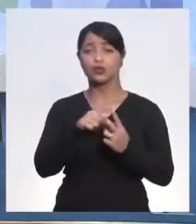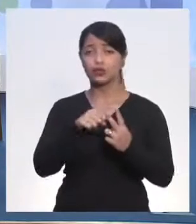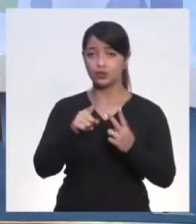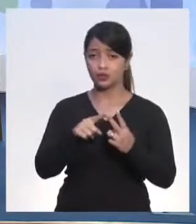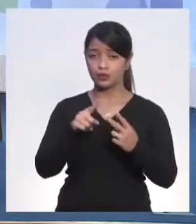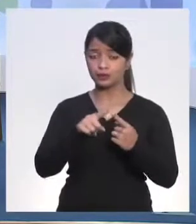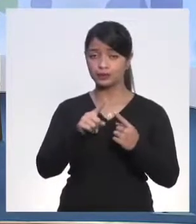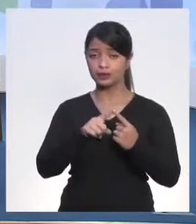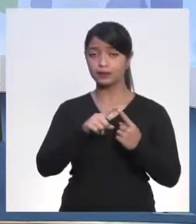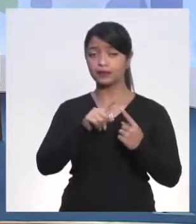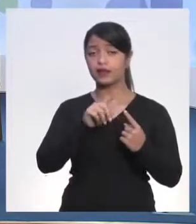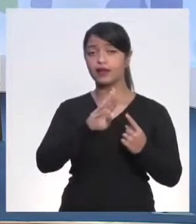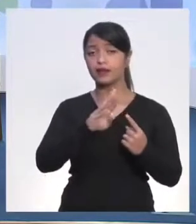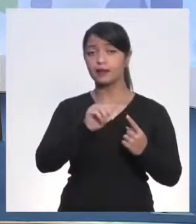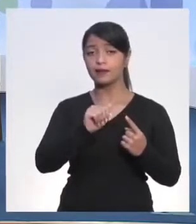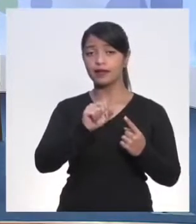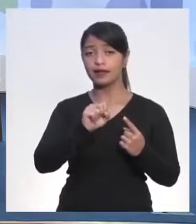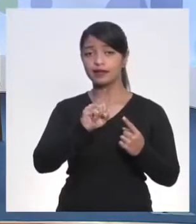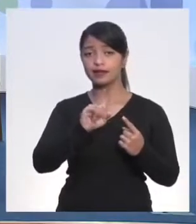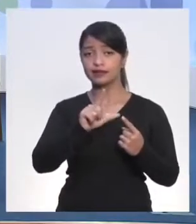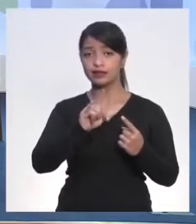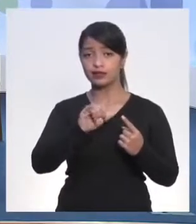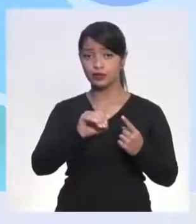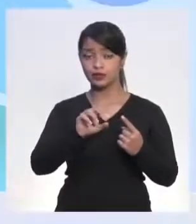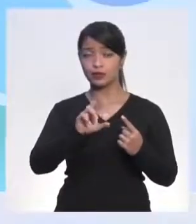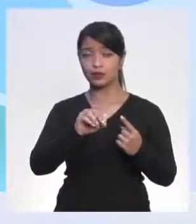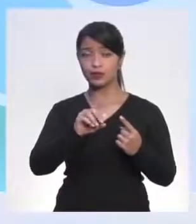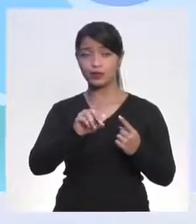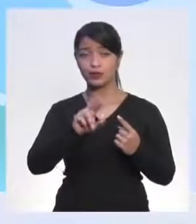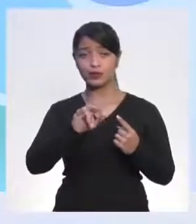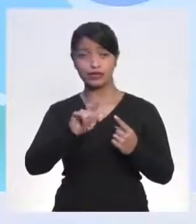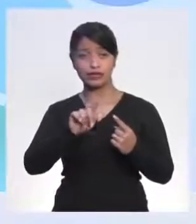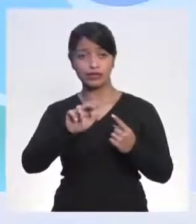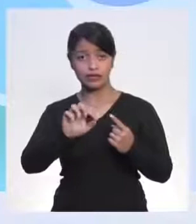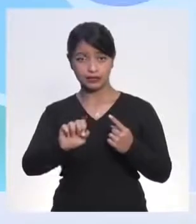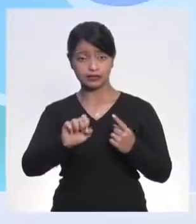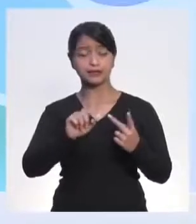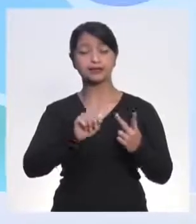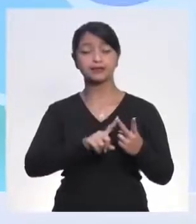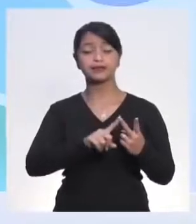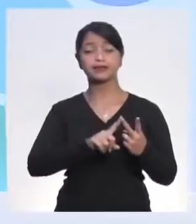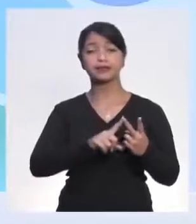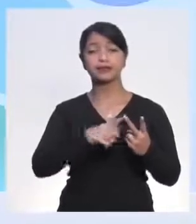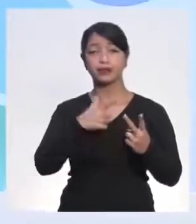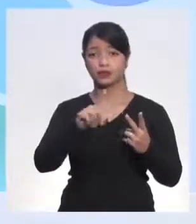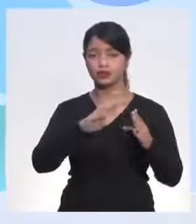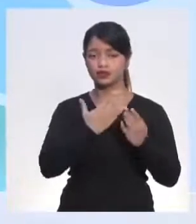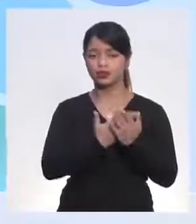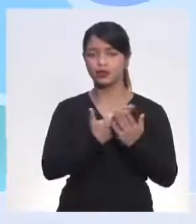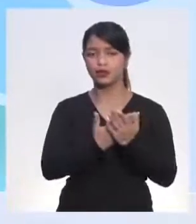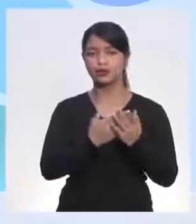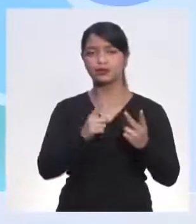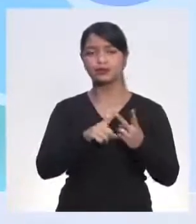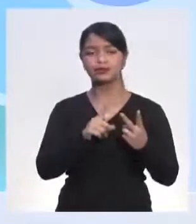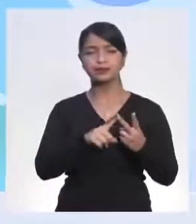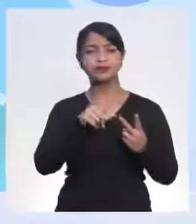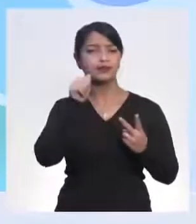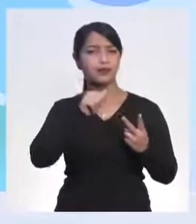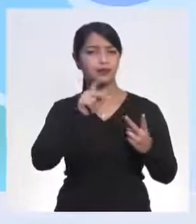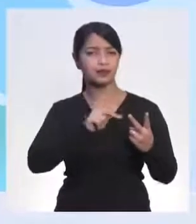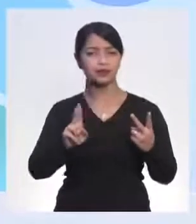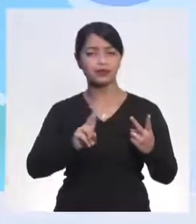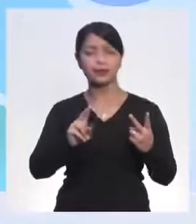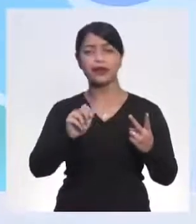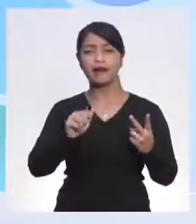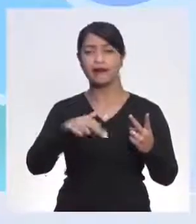Basílio Rodrigues da Silva, com a professora Ana Flávia, e a escola estadual Professora Josefa Castro, com a professora Ana